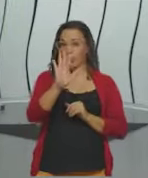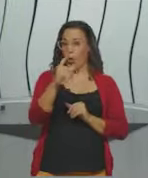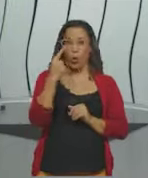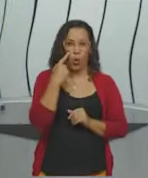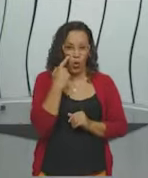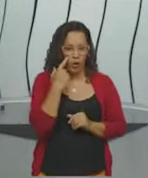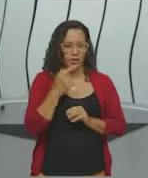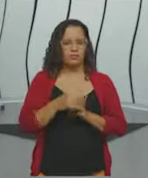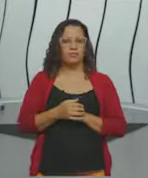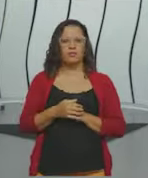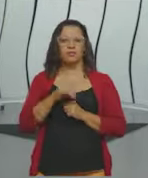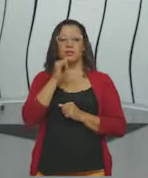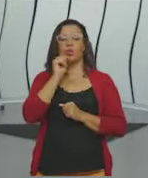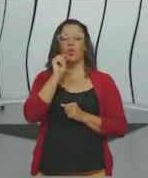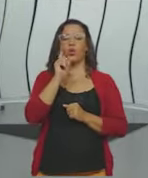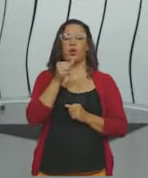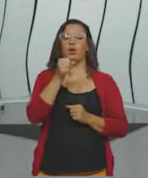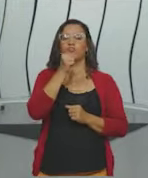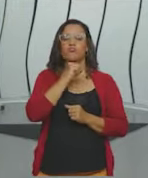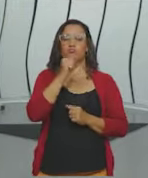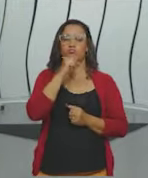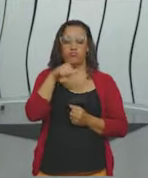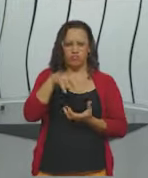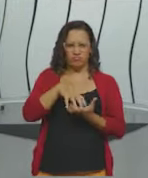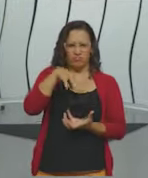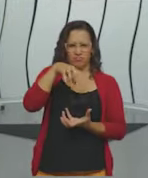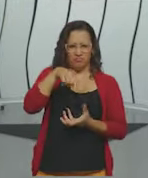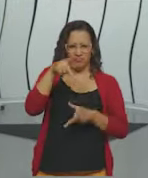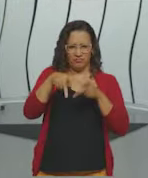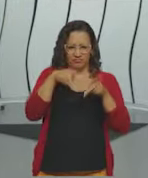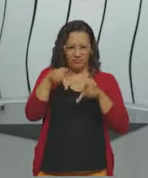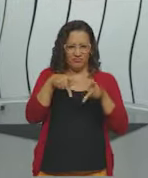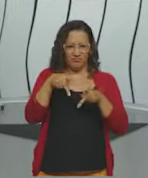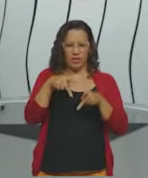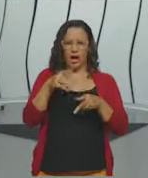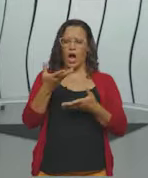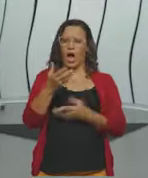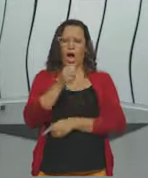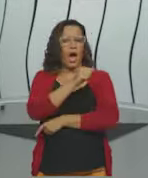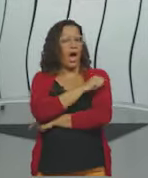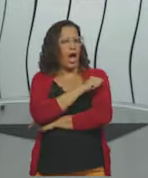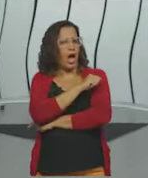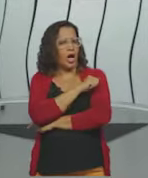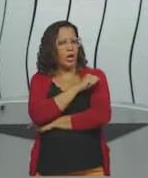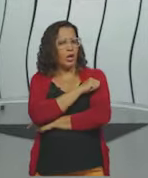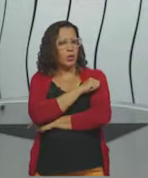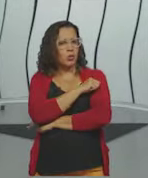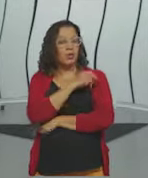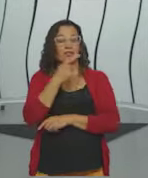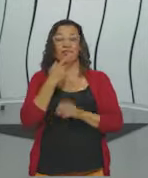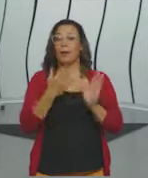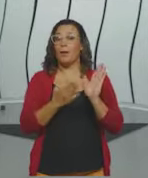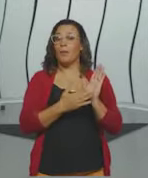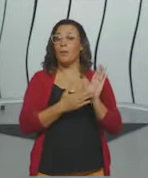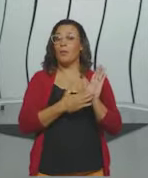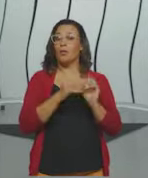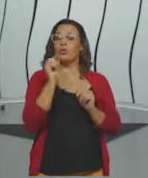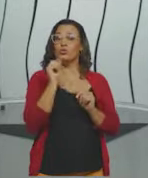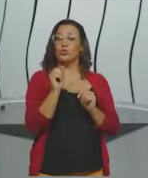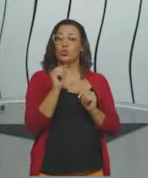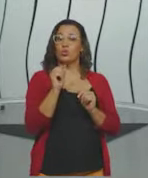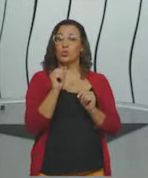gente, era sobre o envelhecimento da população. E aí a aluna, de boa vontade, ela propôs que